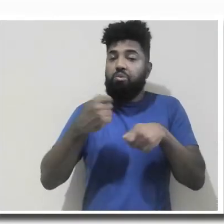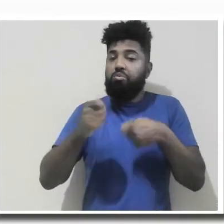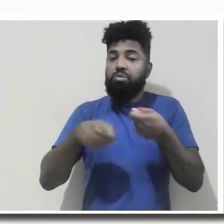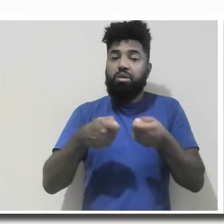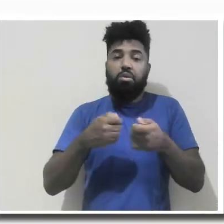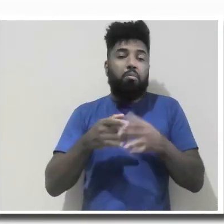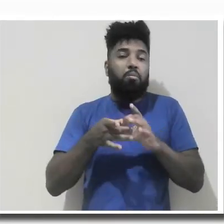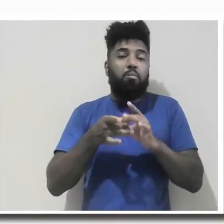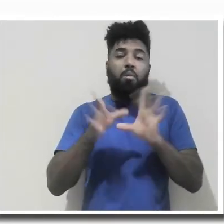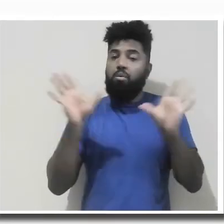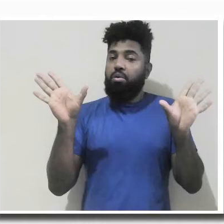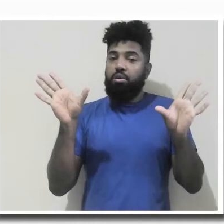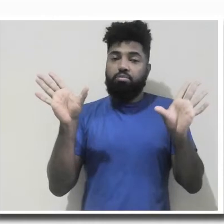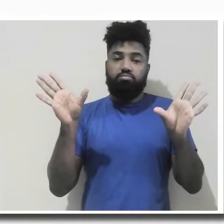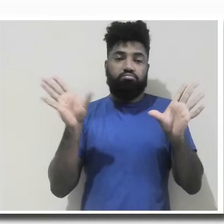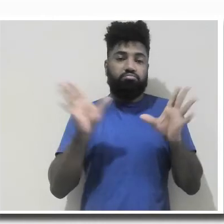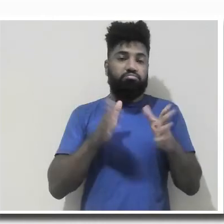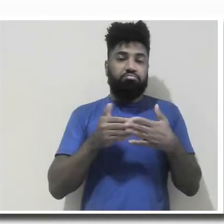qualquer elemento.